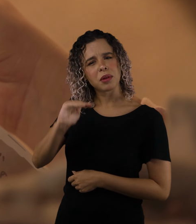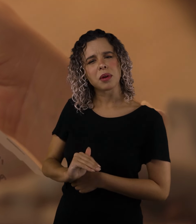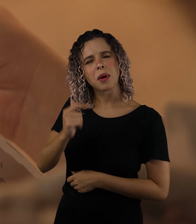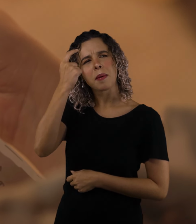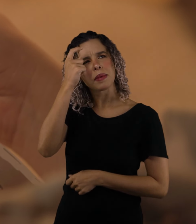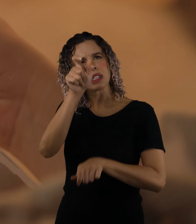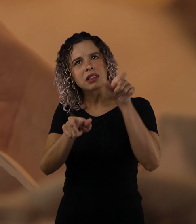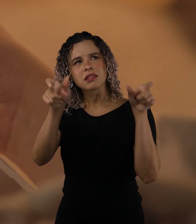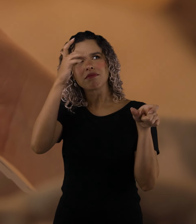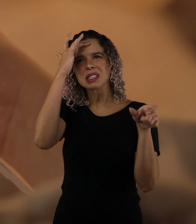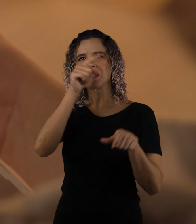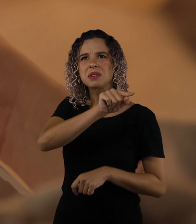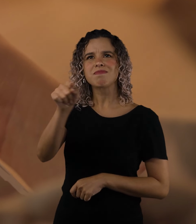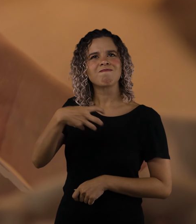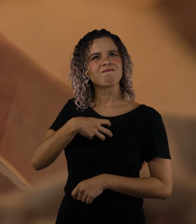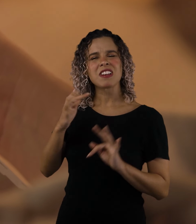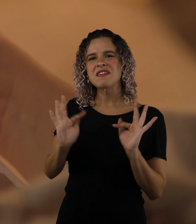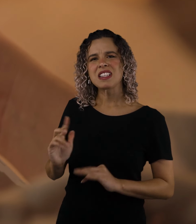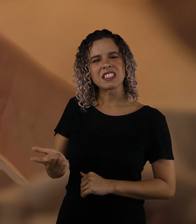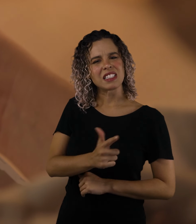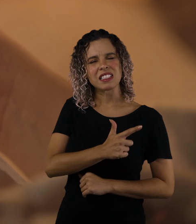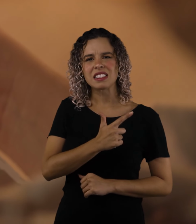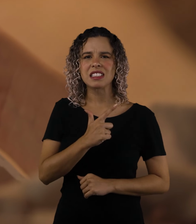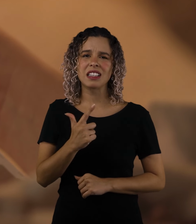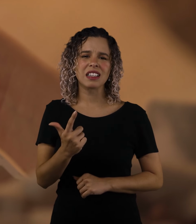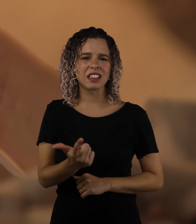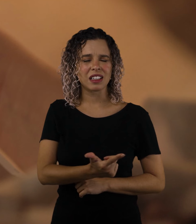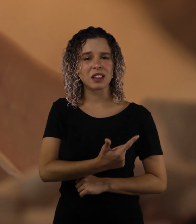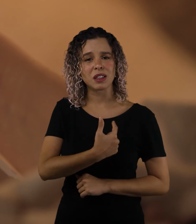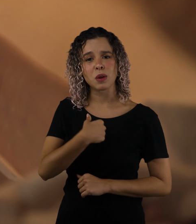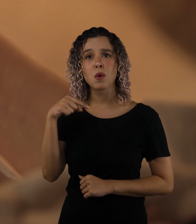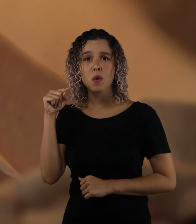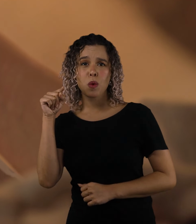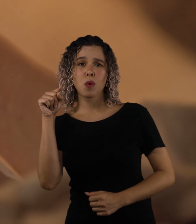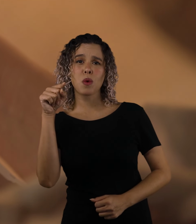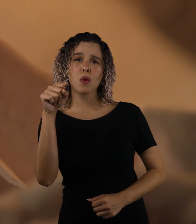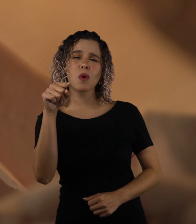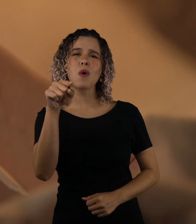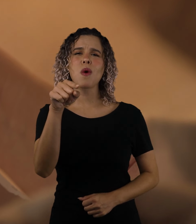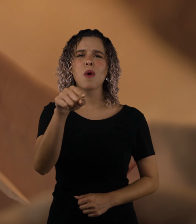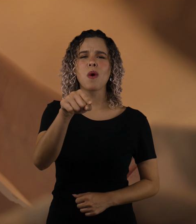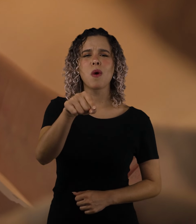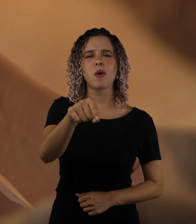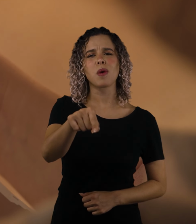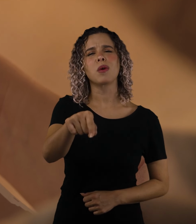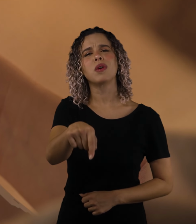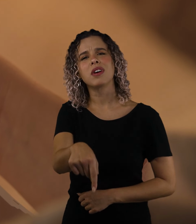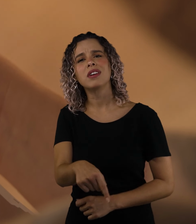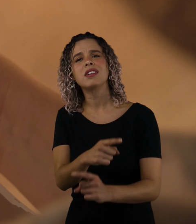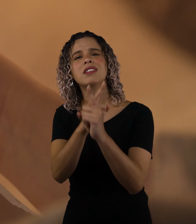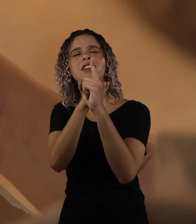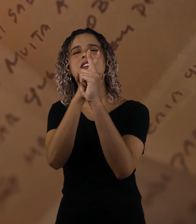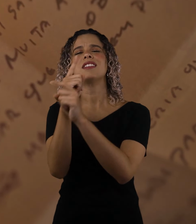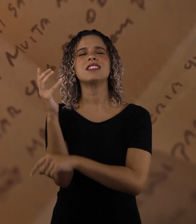já percebia a infelicidade das pessoas. Cresci sabendo que teria que prestar muita atenção para não